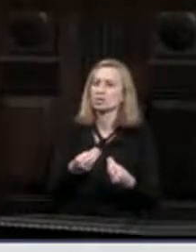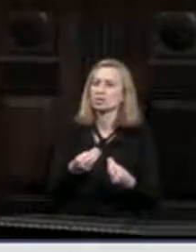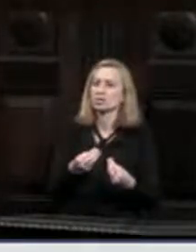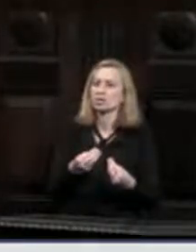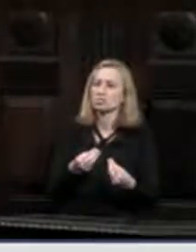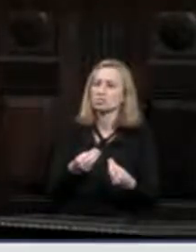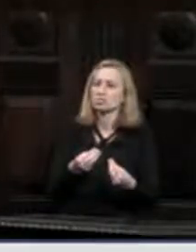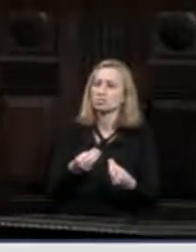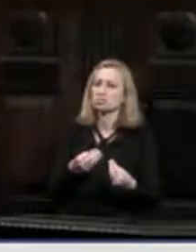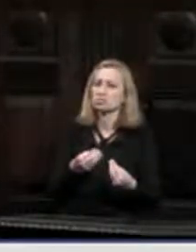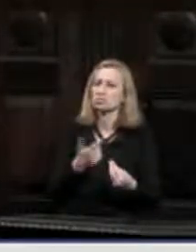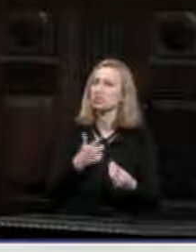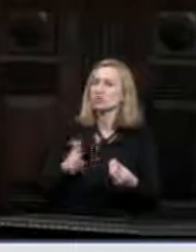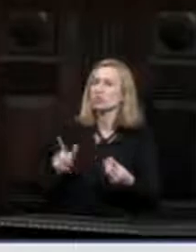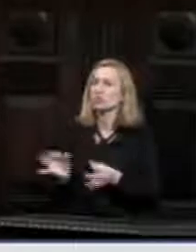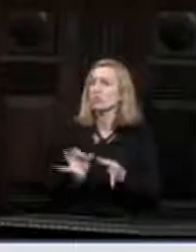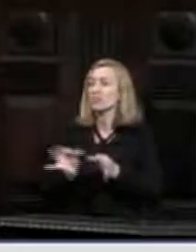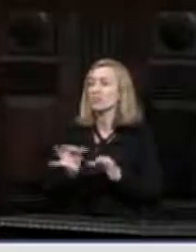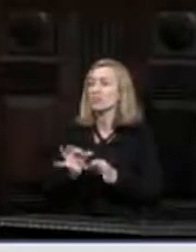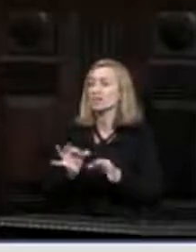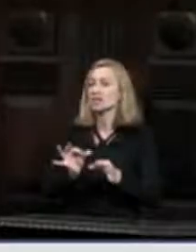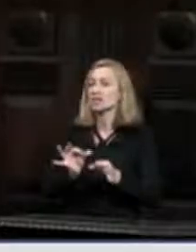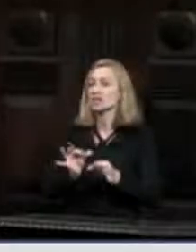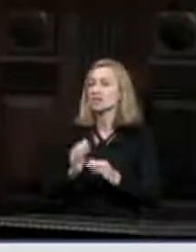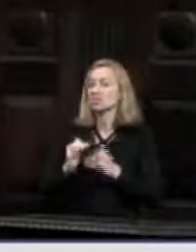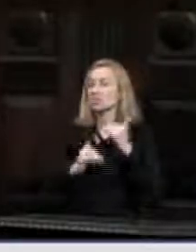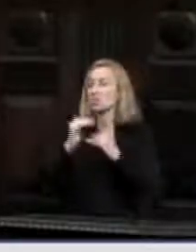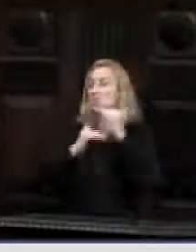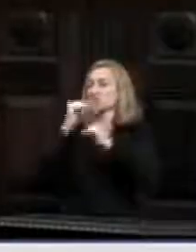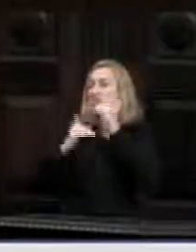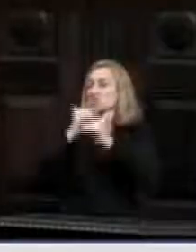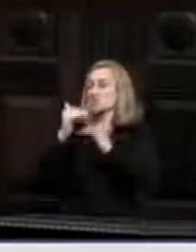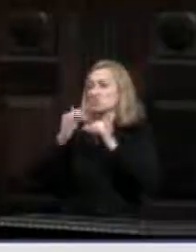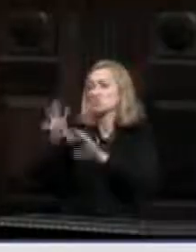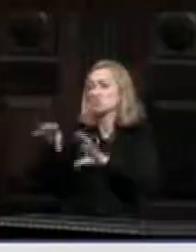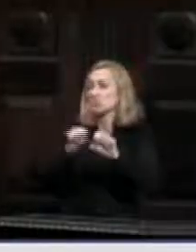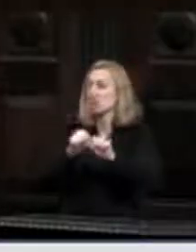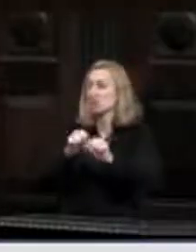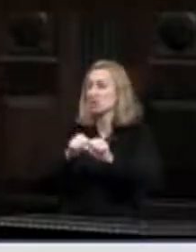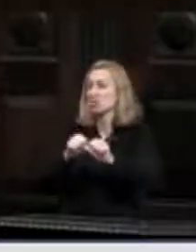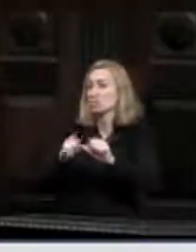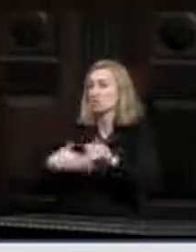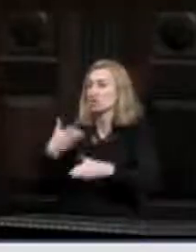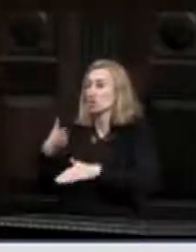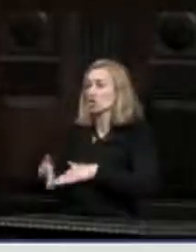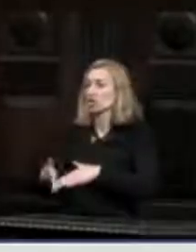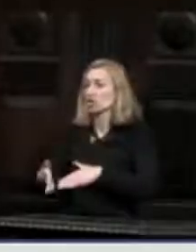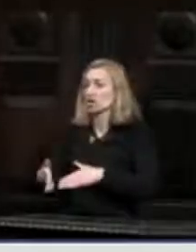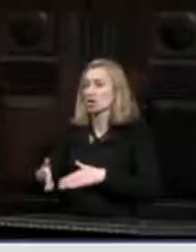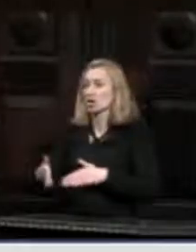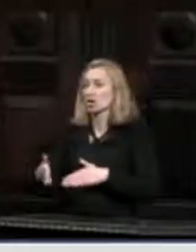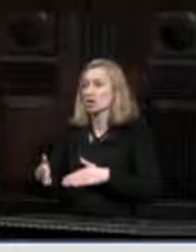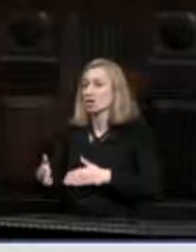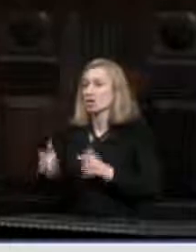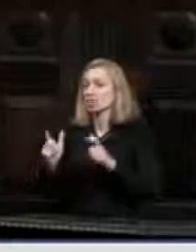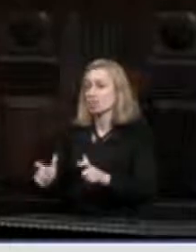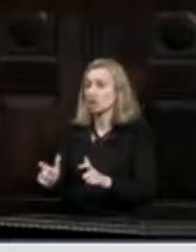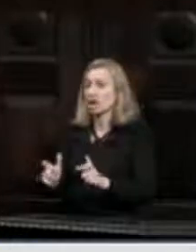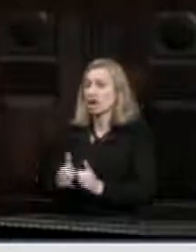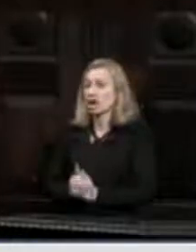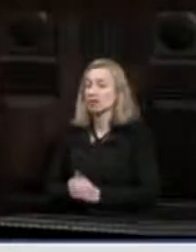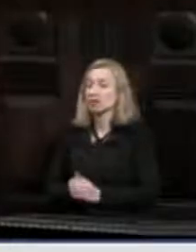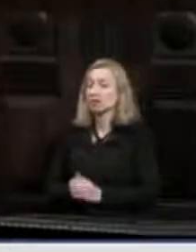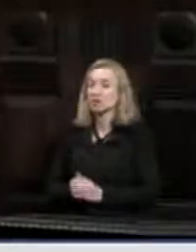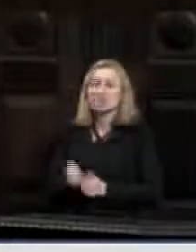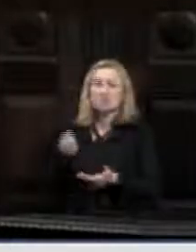E o processo de formação, a sabatina com a comissão, é uma coisa pro forma, não existe,